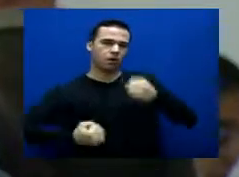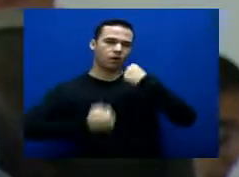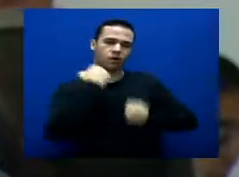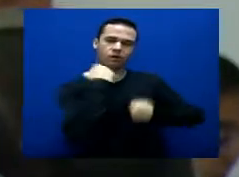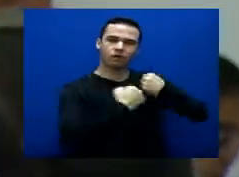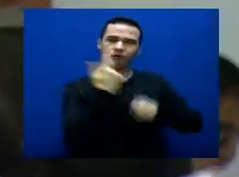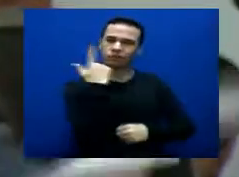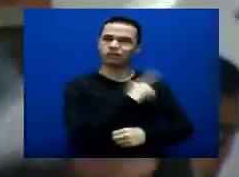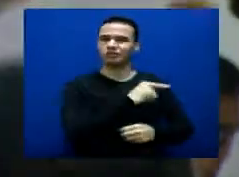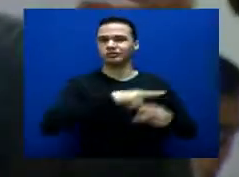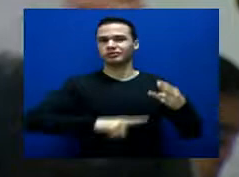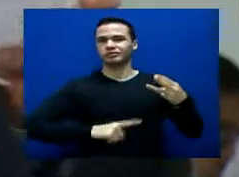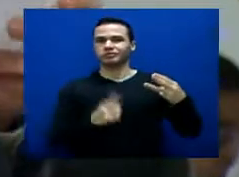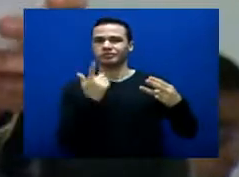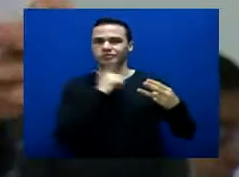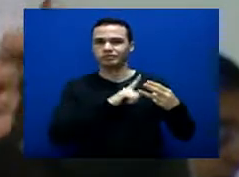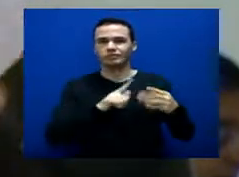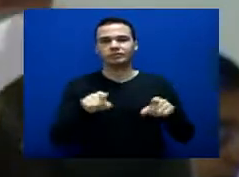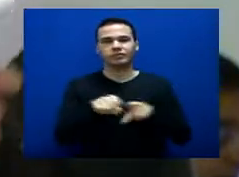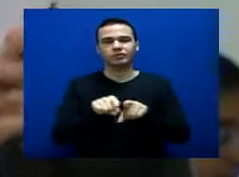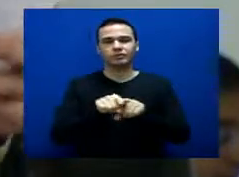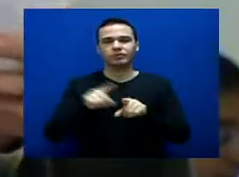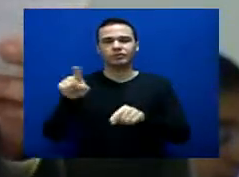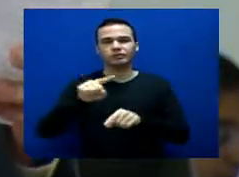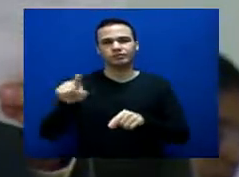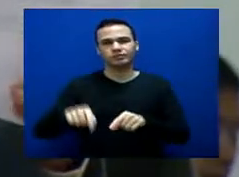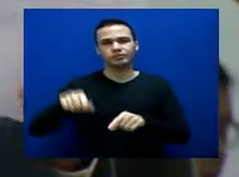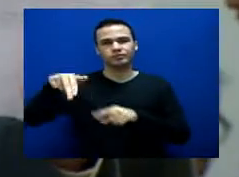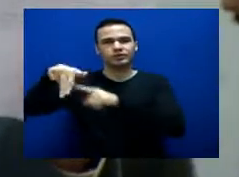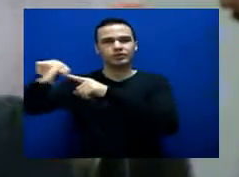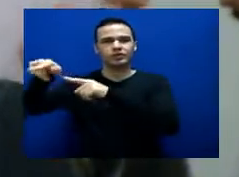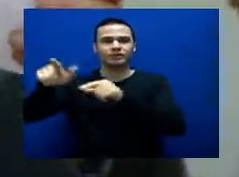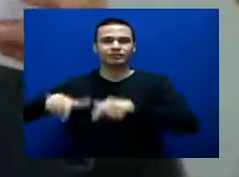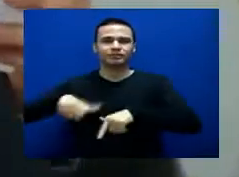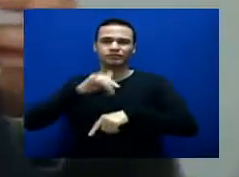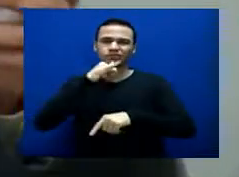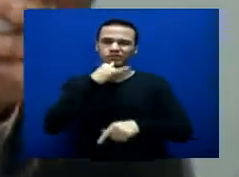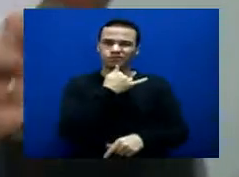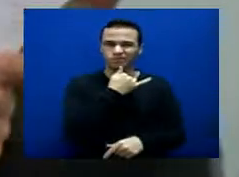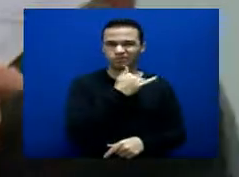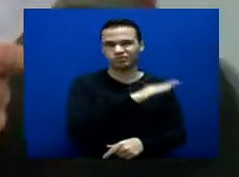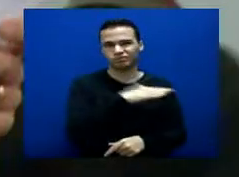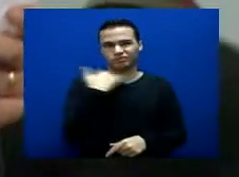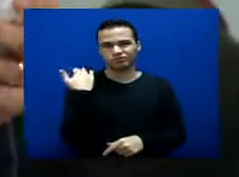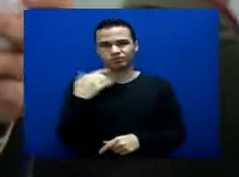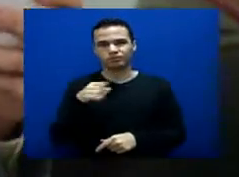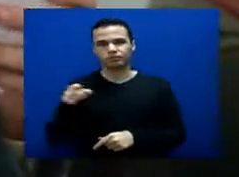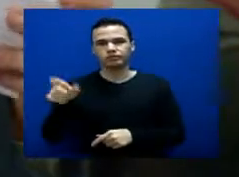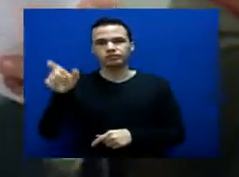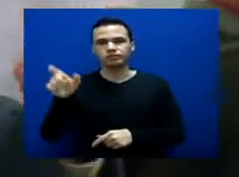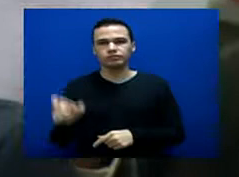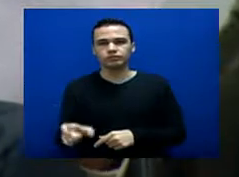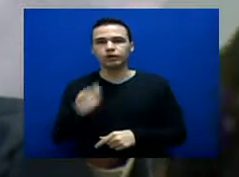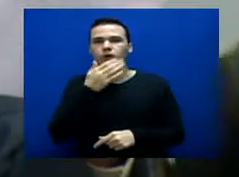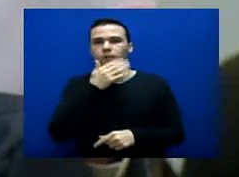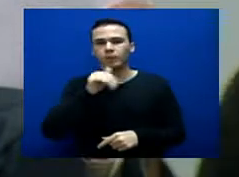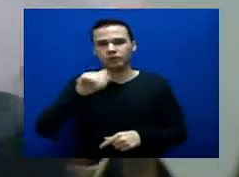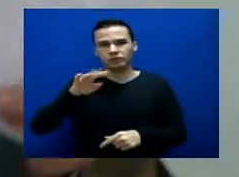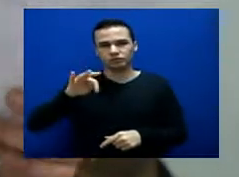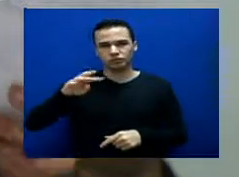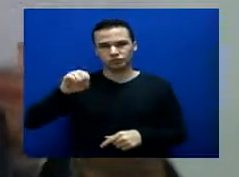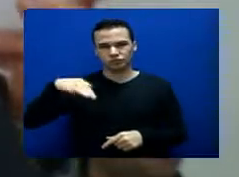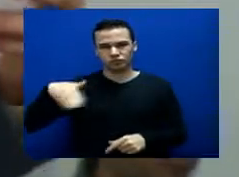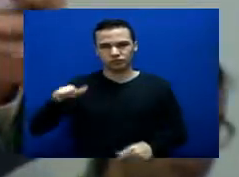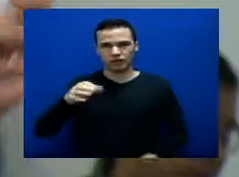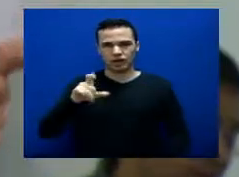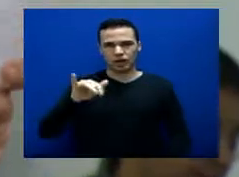esquecer, Fausto Pérez, lá da Zona Norte, o voto de pesar, de profundo pesar, pelo falecimento do senhor Antônio Carlos